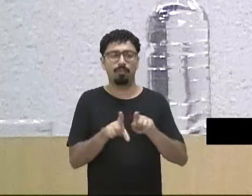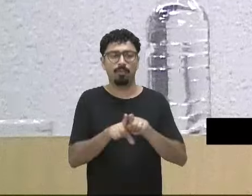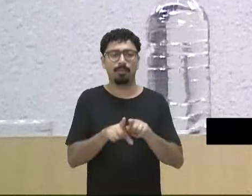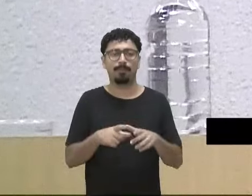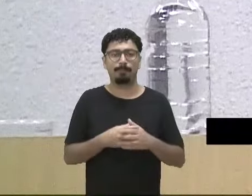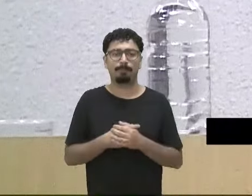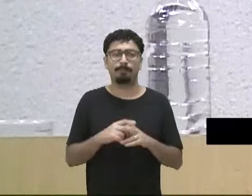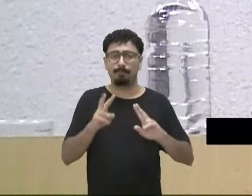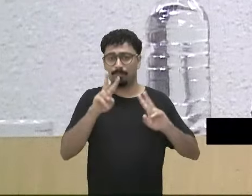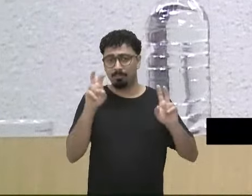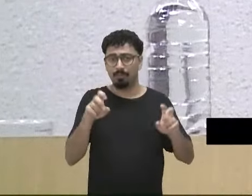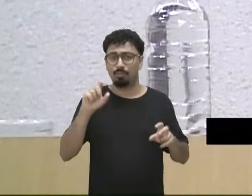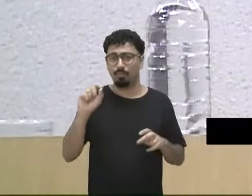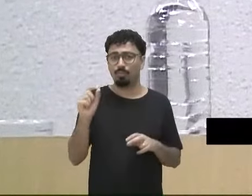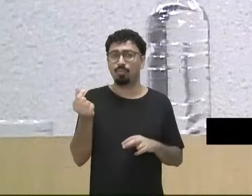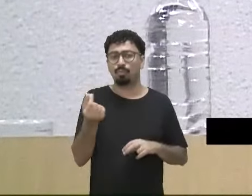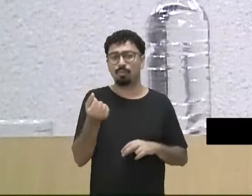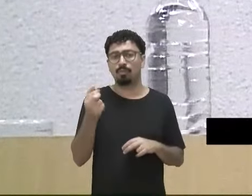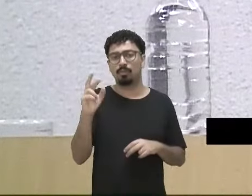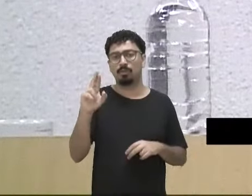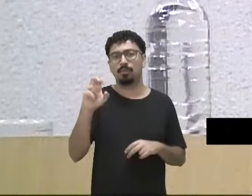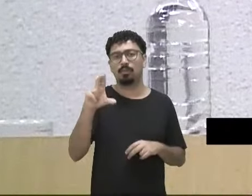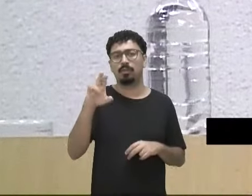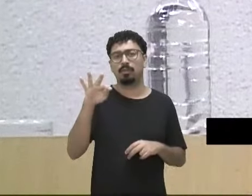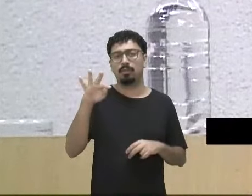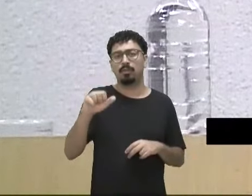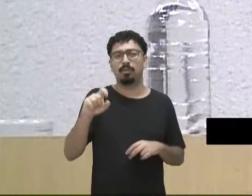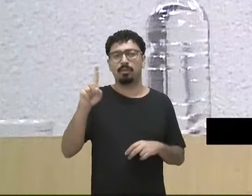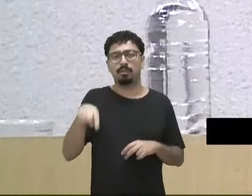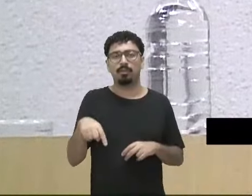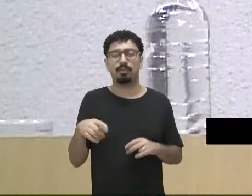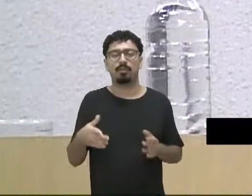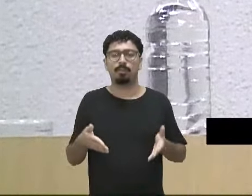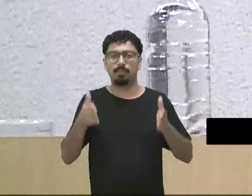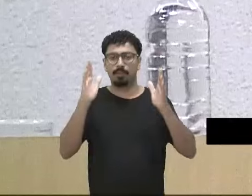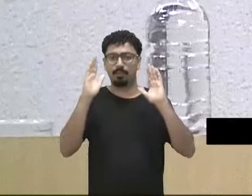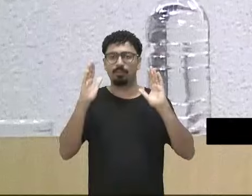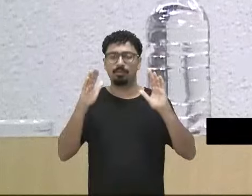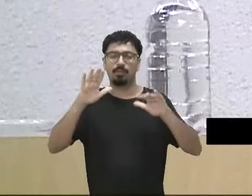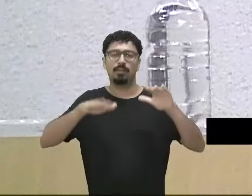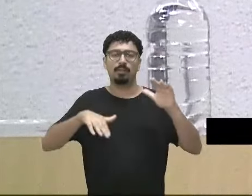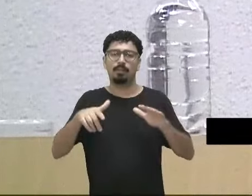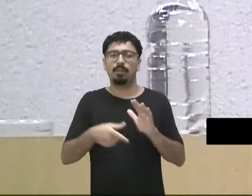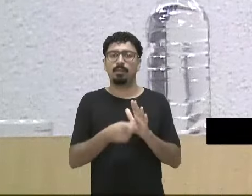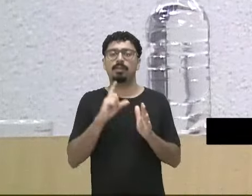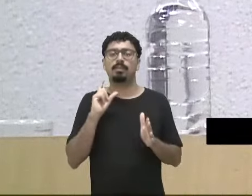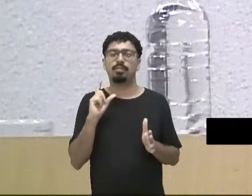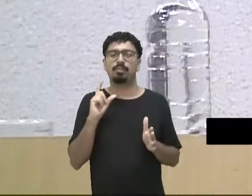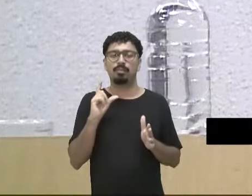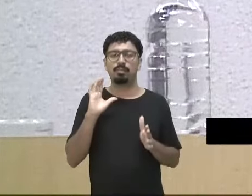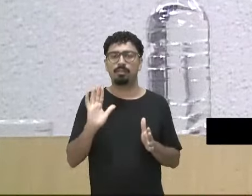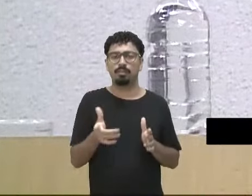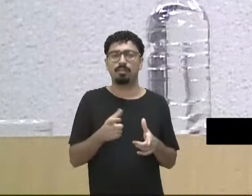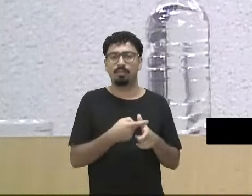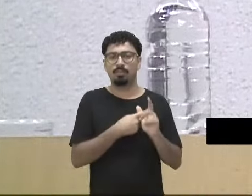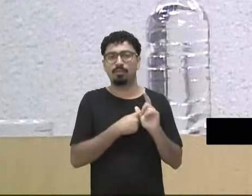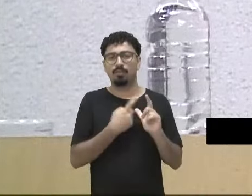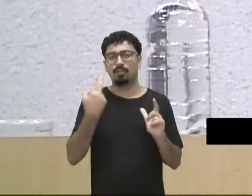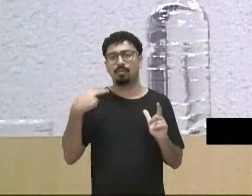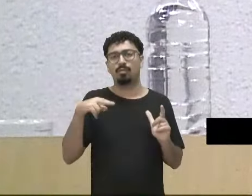Com relação à receita, né, de, acho que da questão do prédio da Unital lá, de talvez antecipar uma dívida da Unital, não há